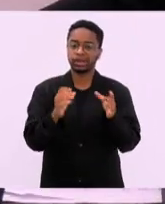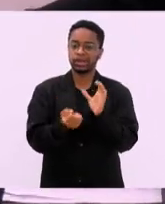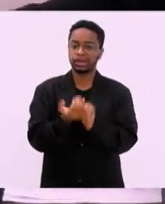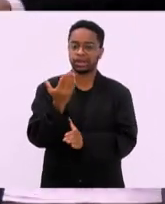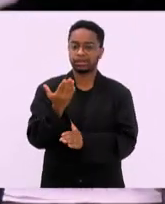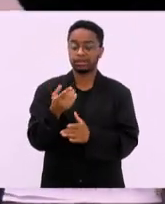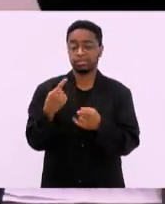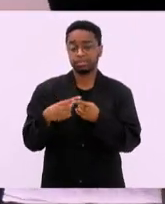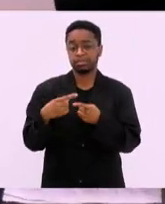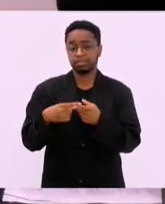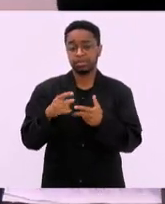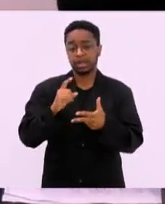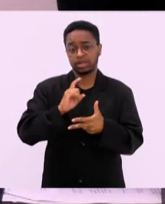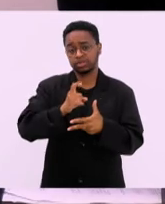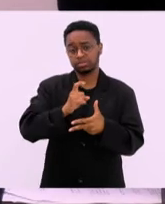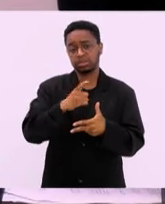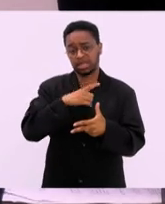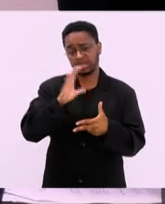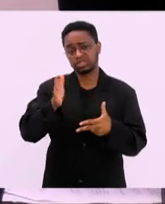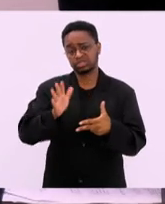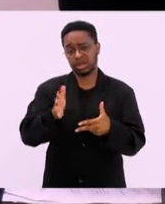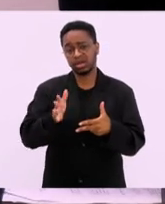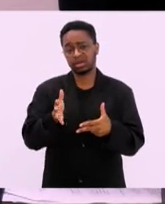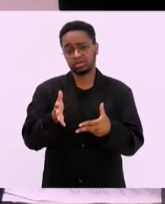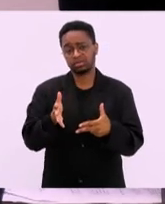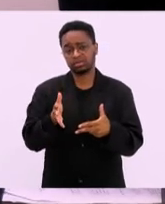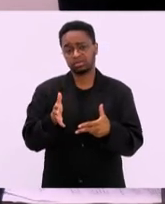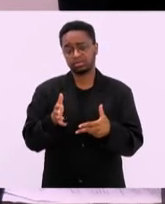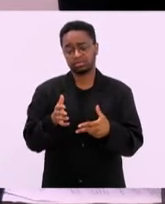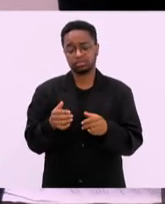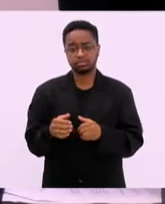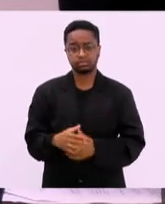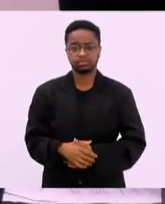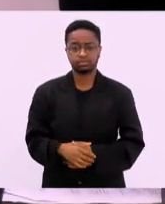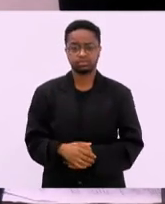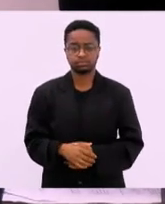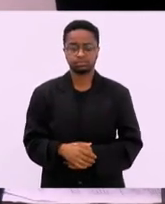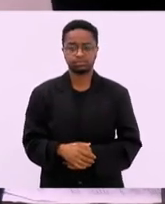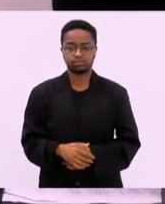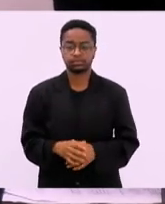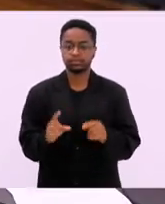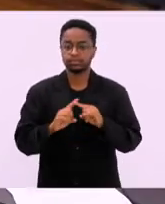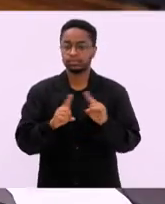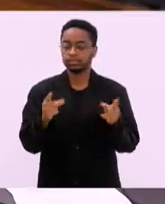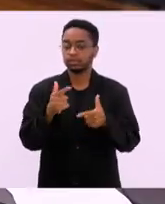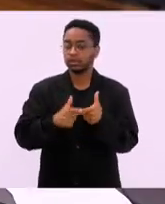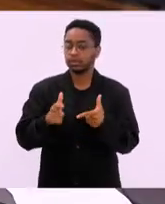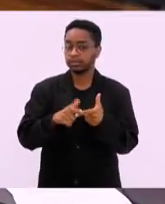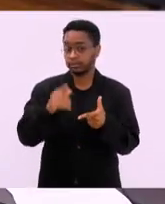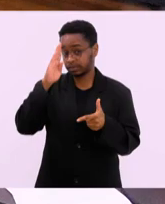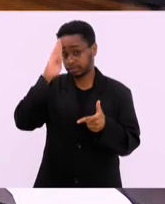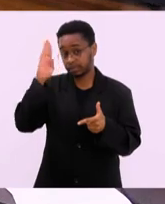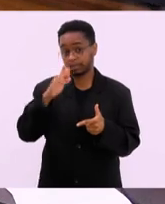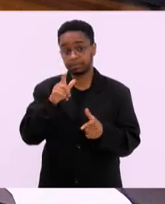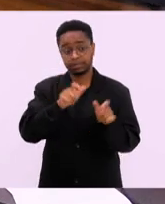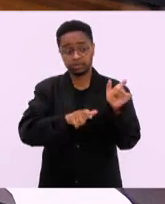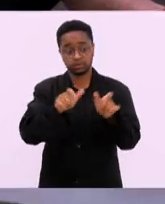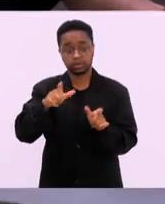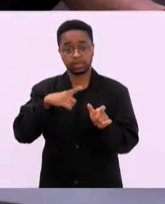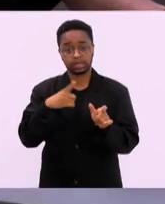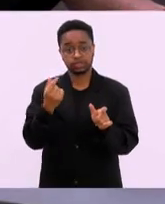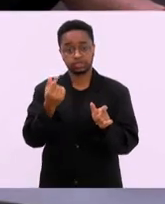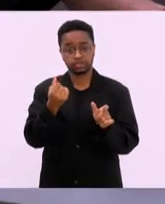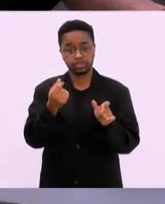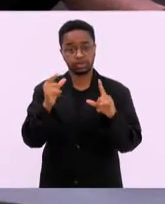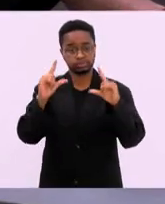Poder Executivo já tem linha de crédito através da AGRIO. Agora, o grande problema, pessoal de baixa renda, eu estive discutindo outro